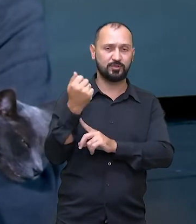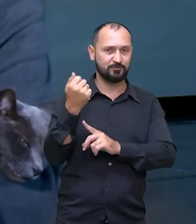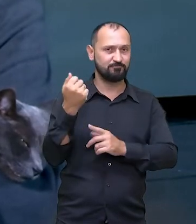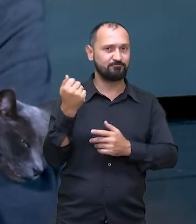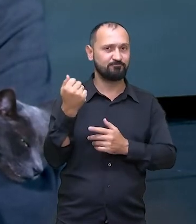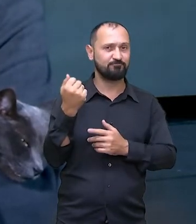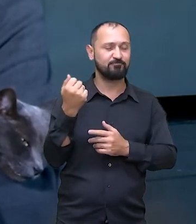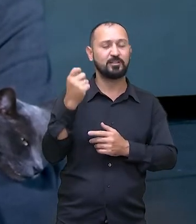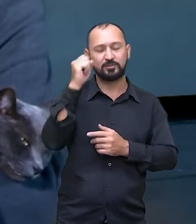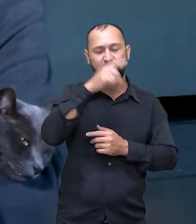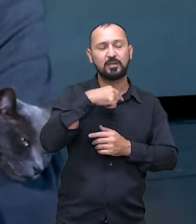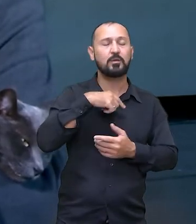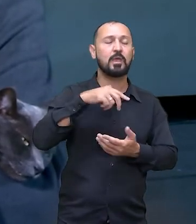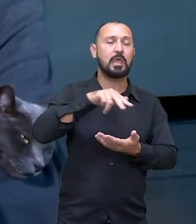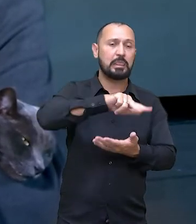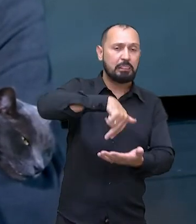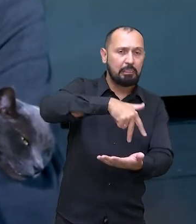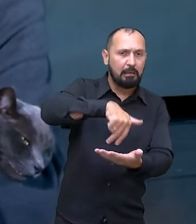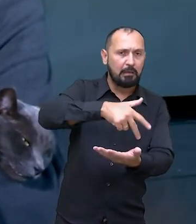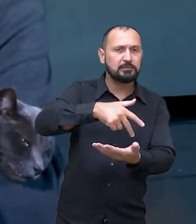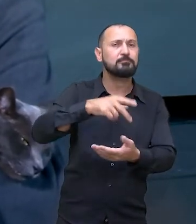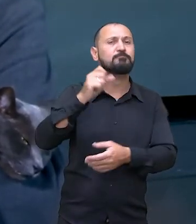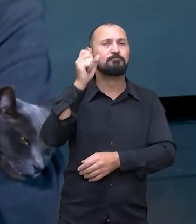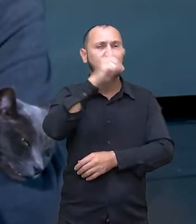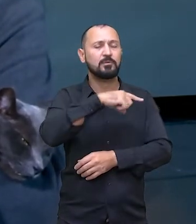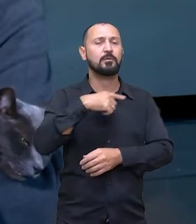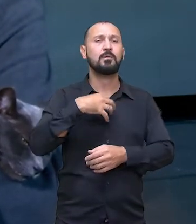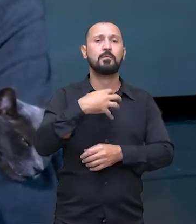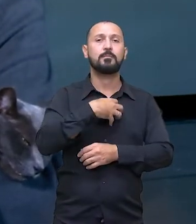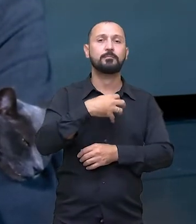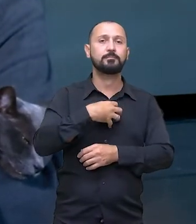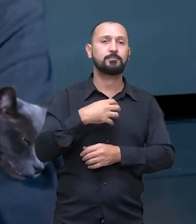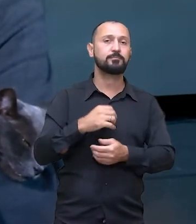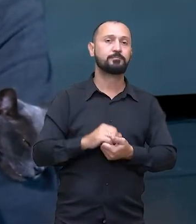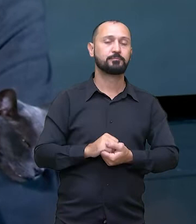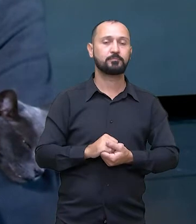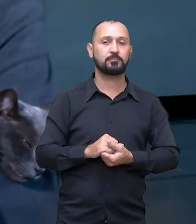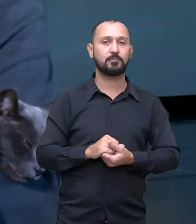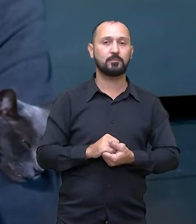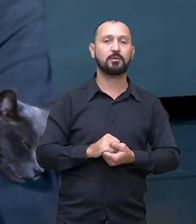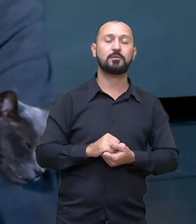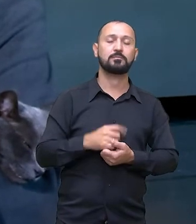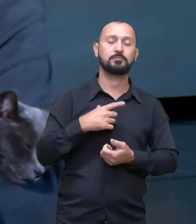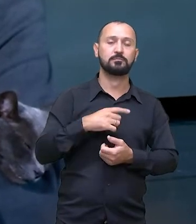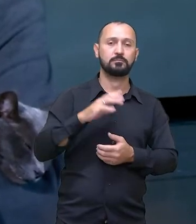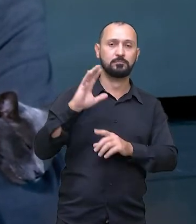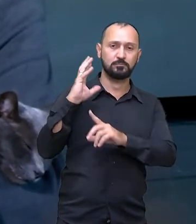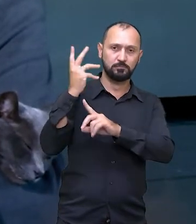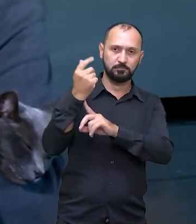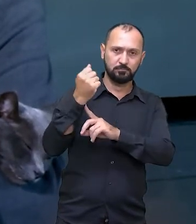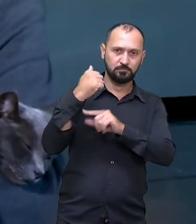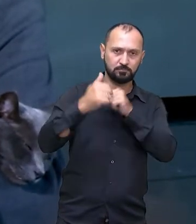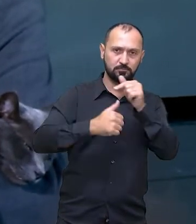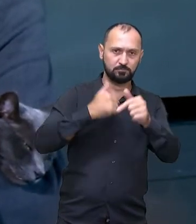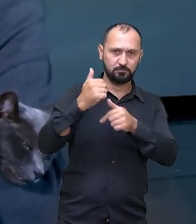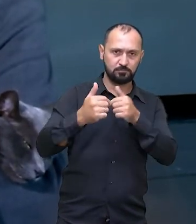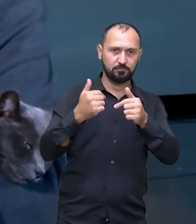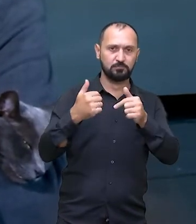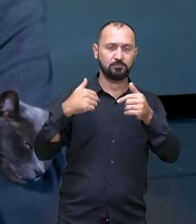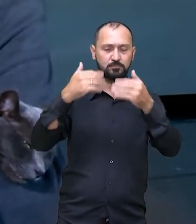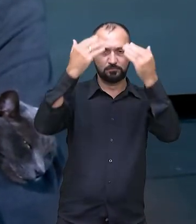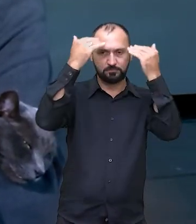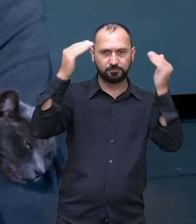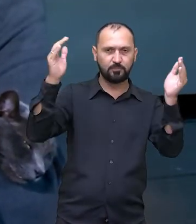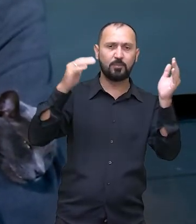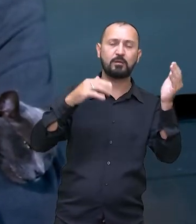muito difícil para você ser bailarino, né? Então, a gente já vem com essa dificuldade, né? Os artistas que trabalham comigo,